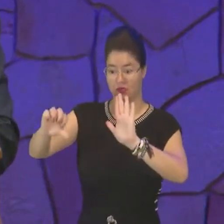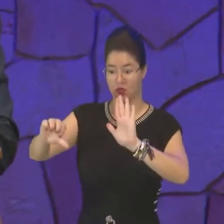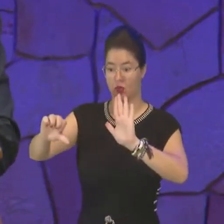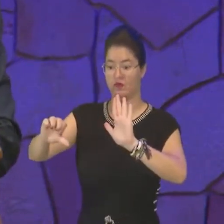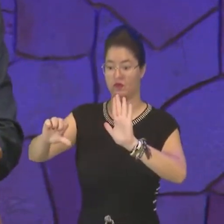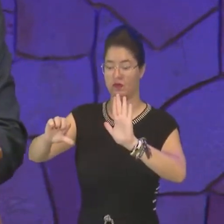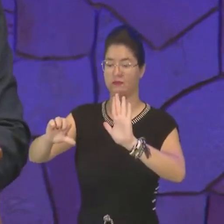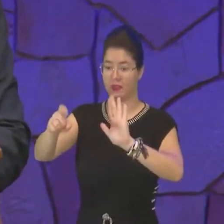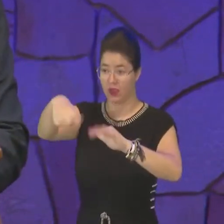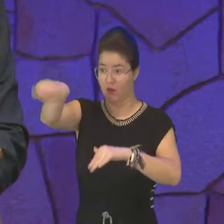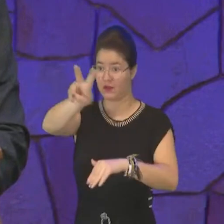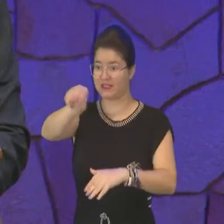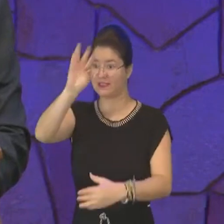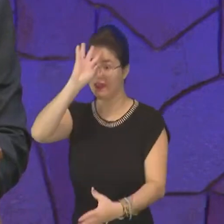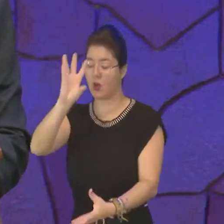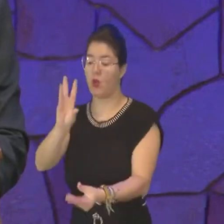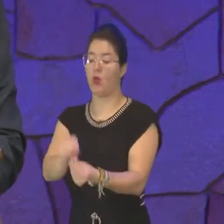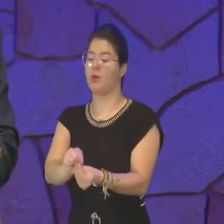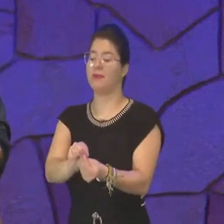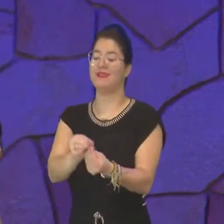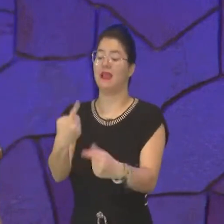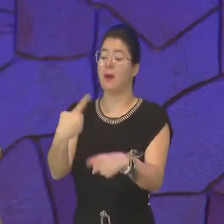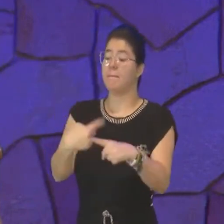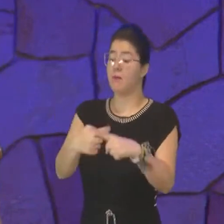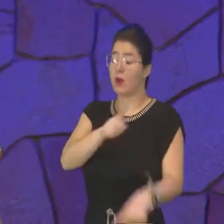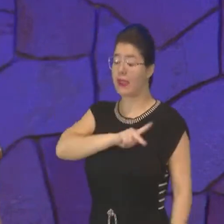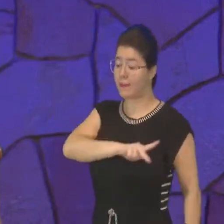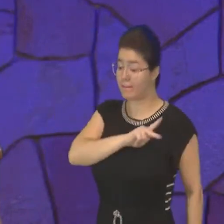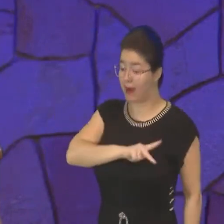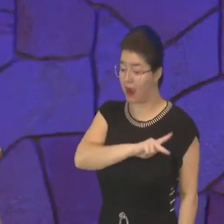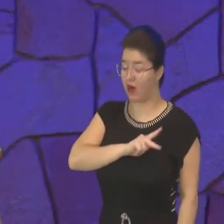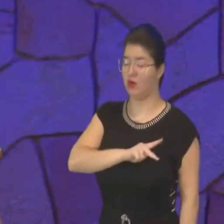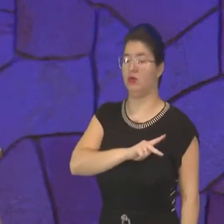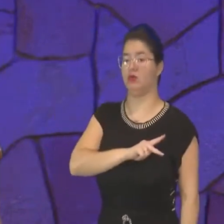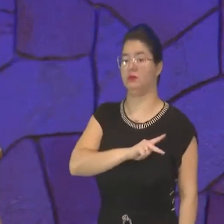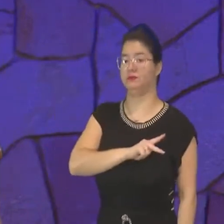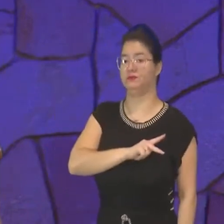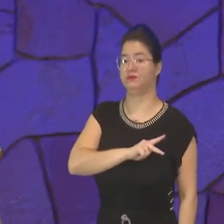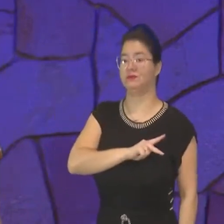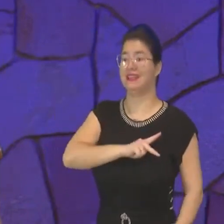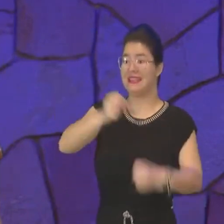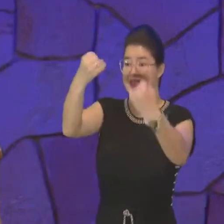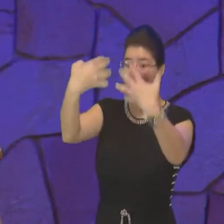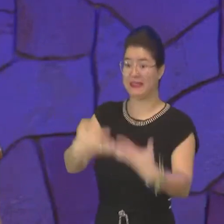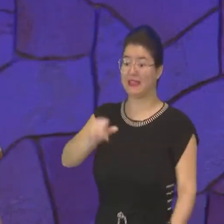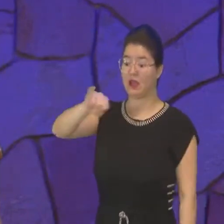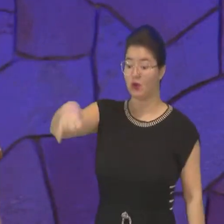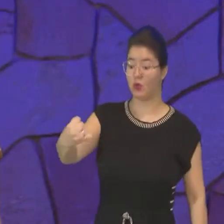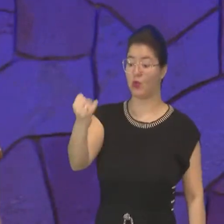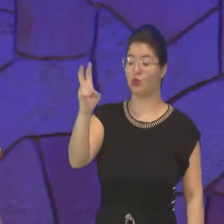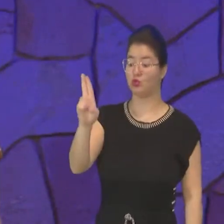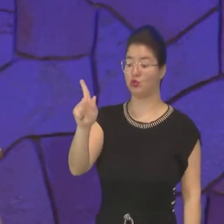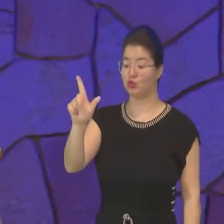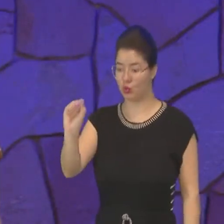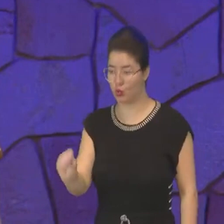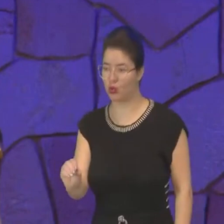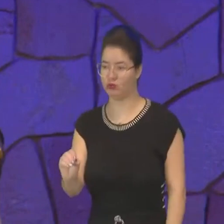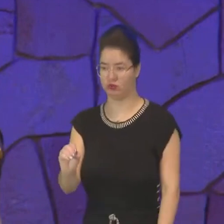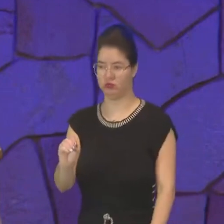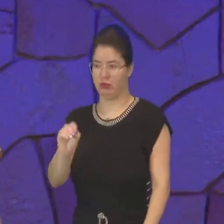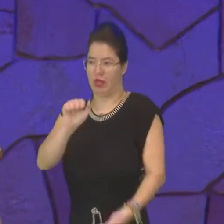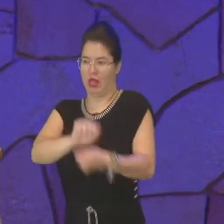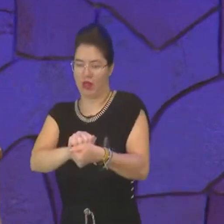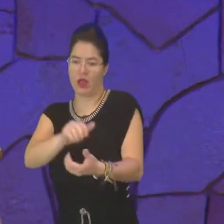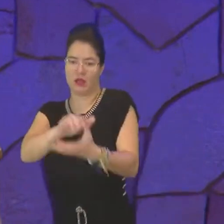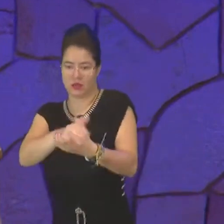o irmão vai entender por que Paulo cita o jugo desigual, e nós encontramos aqui nesses